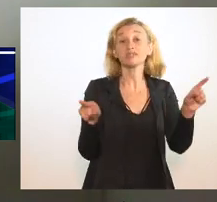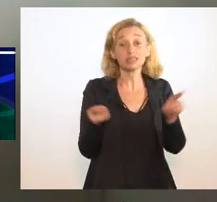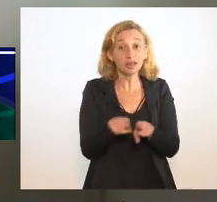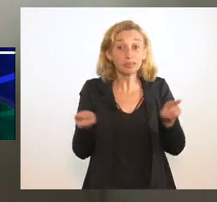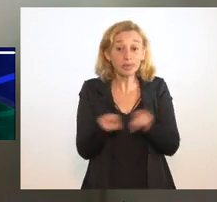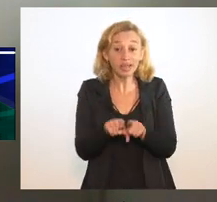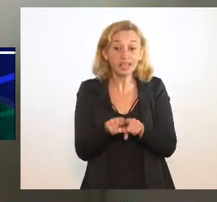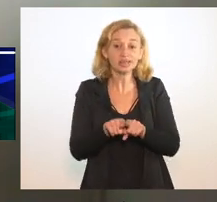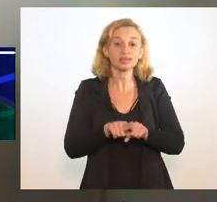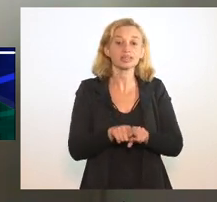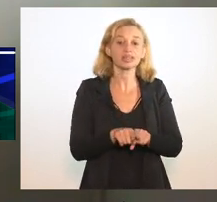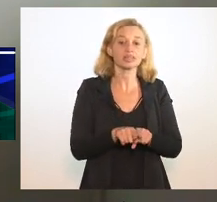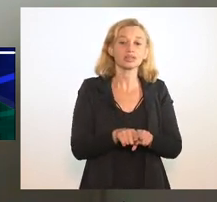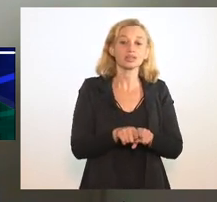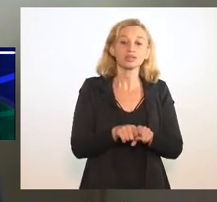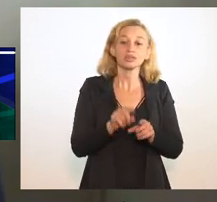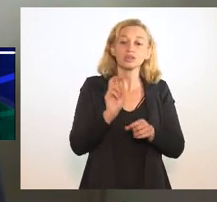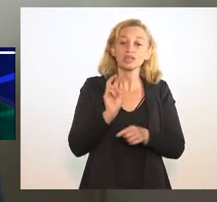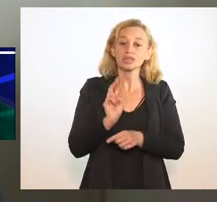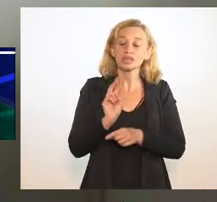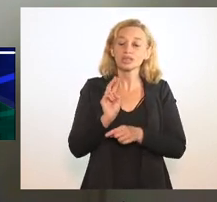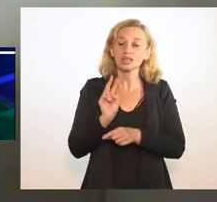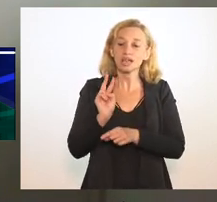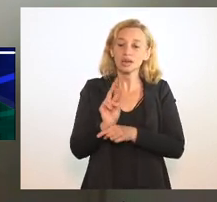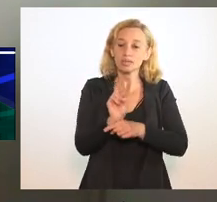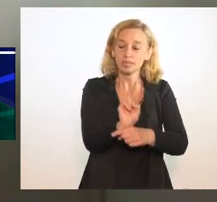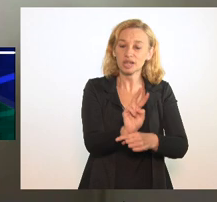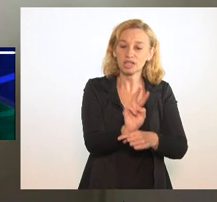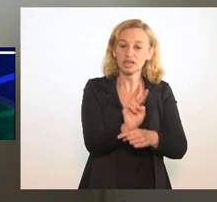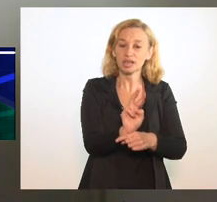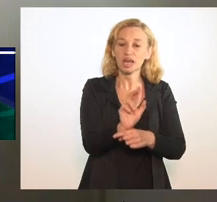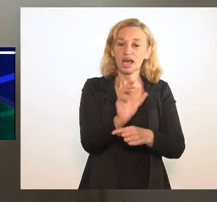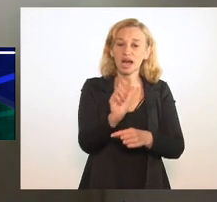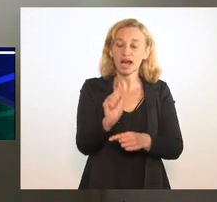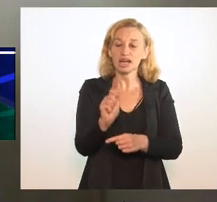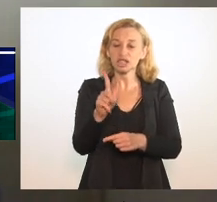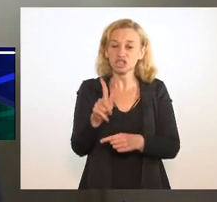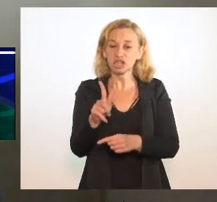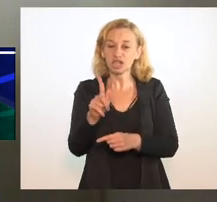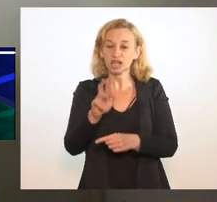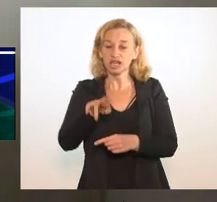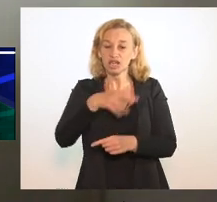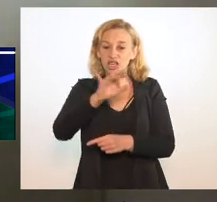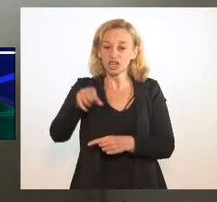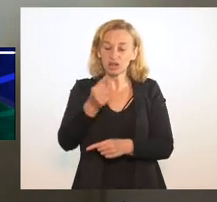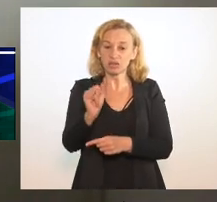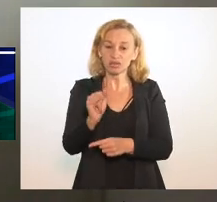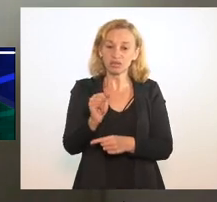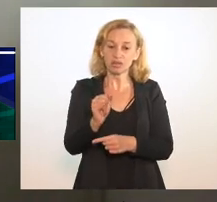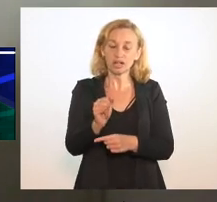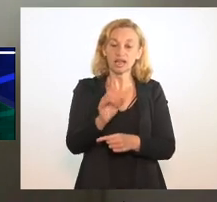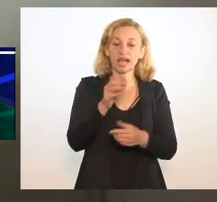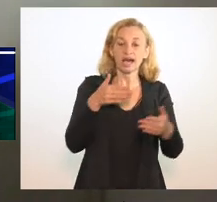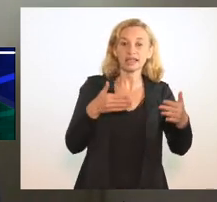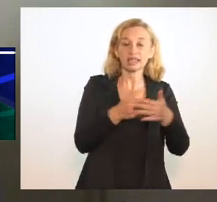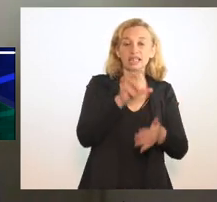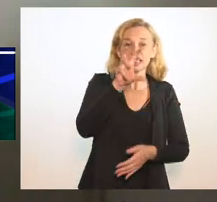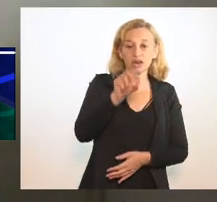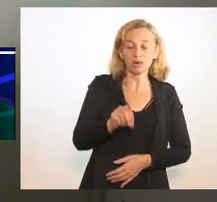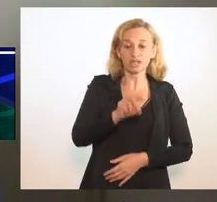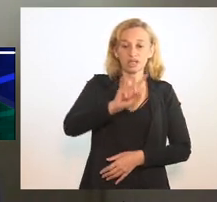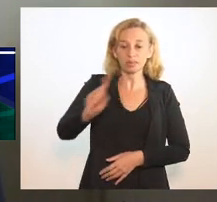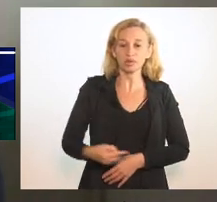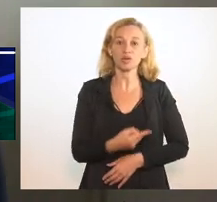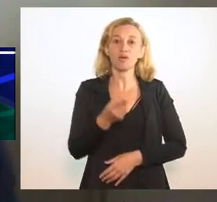também os empréstimos que a GRIO fará até R$50 mil